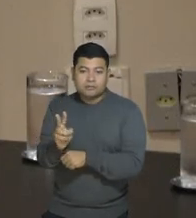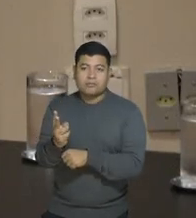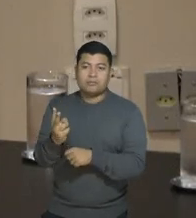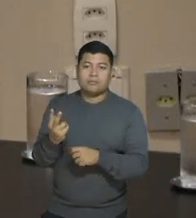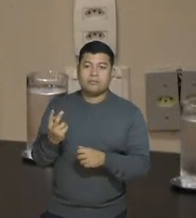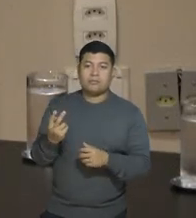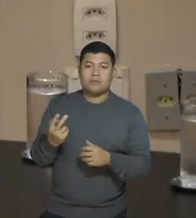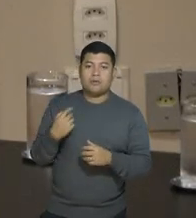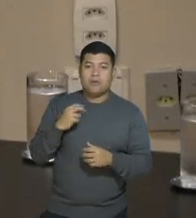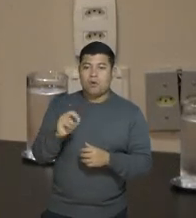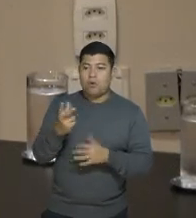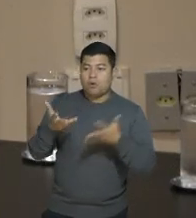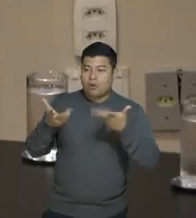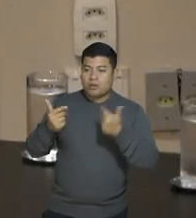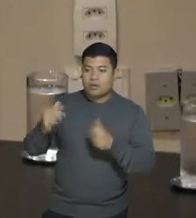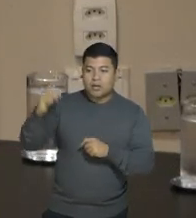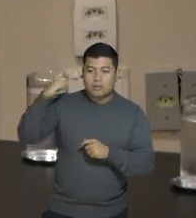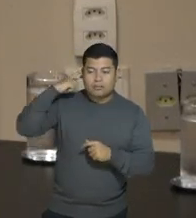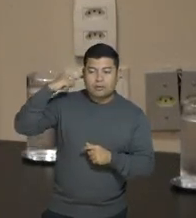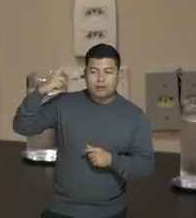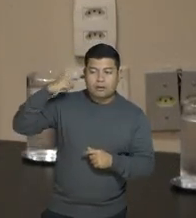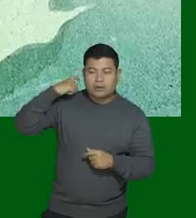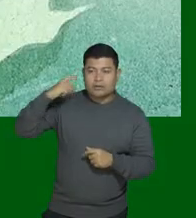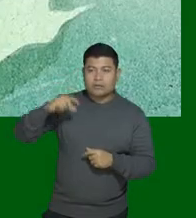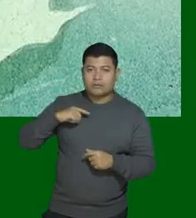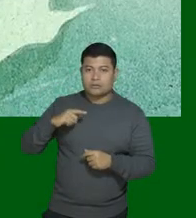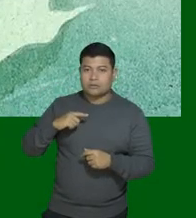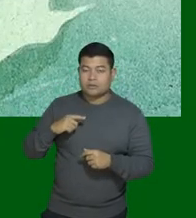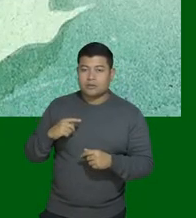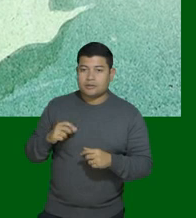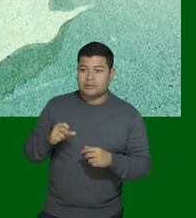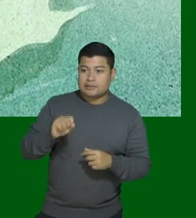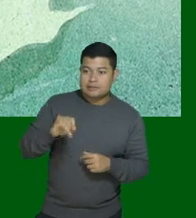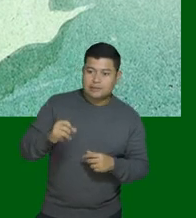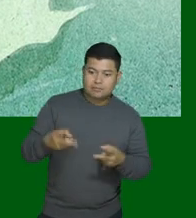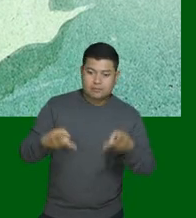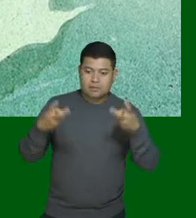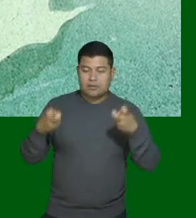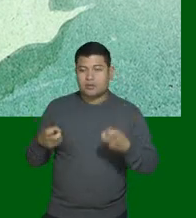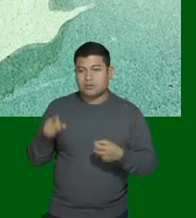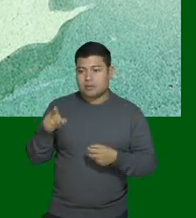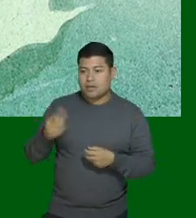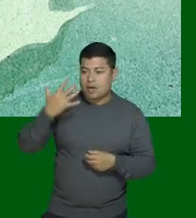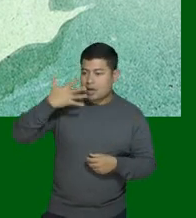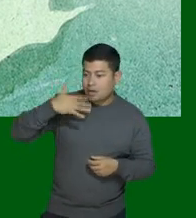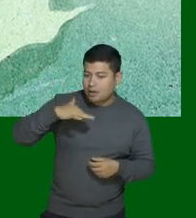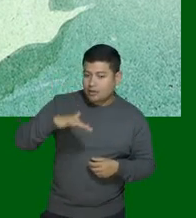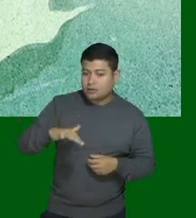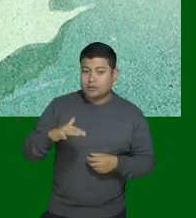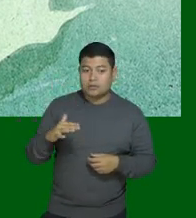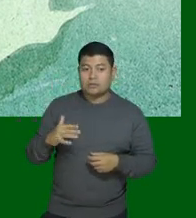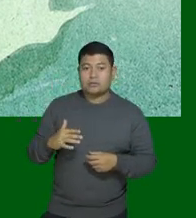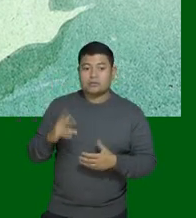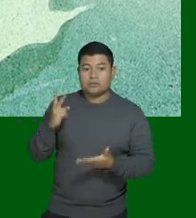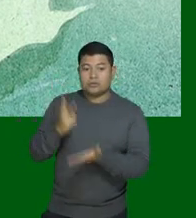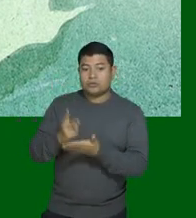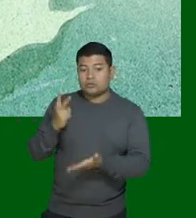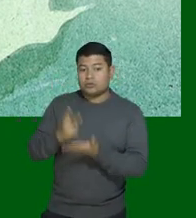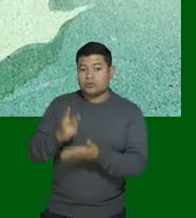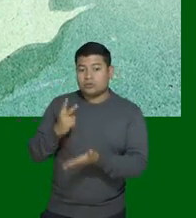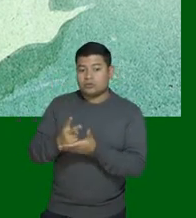feita uma triagem básica lá. Se percebe que essa criança permanece com esse